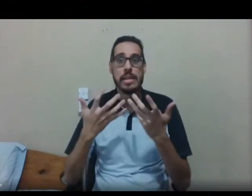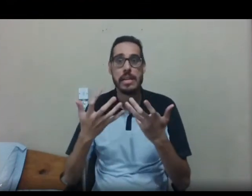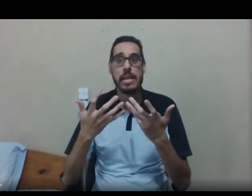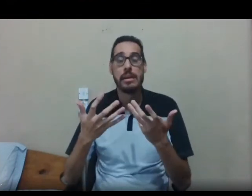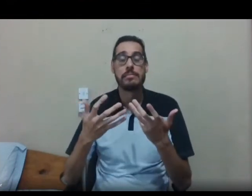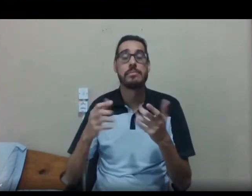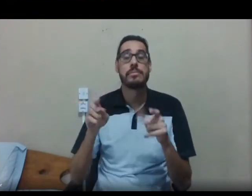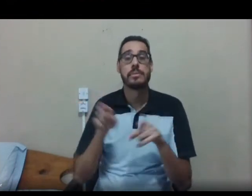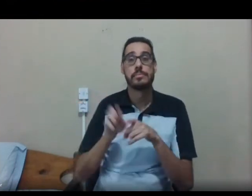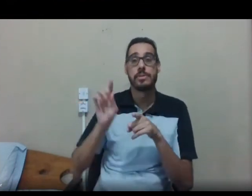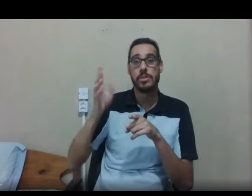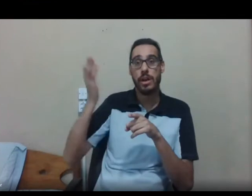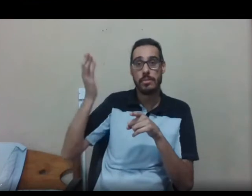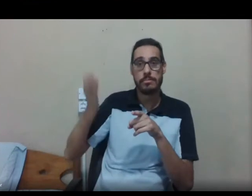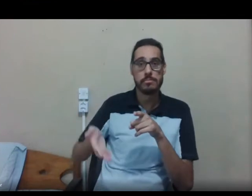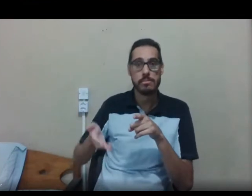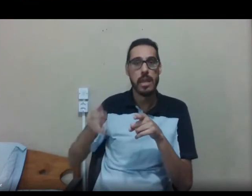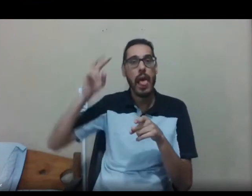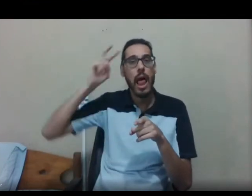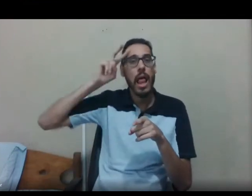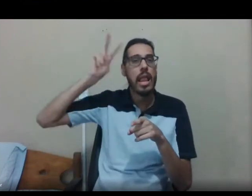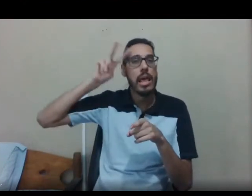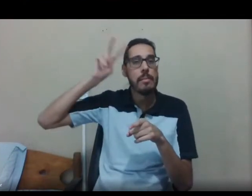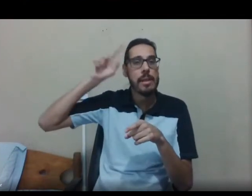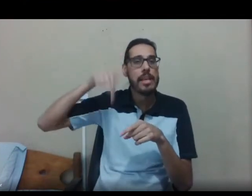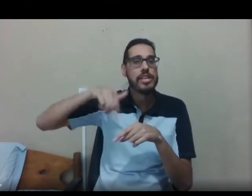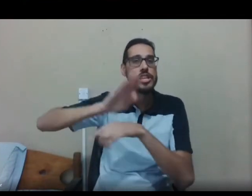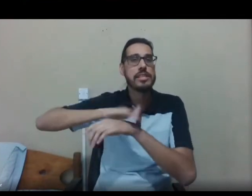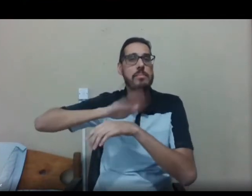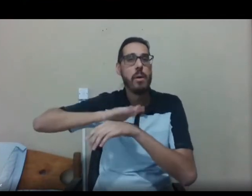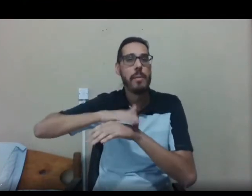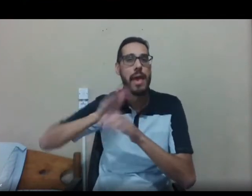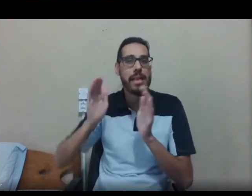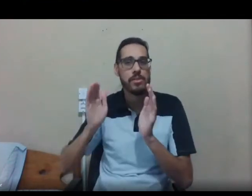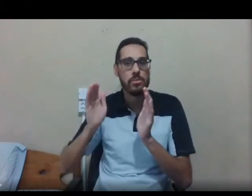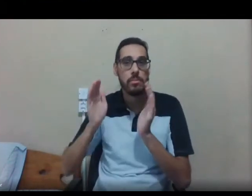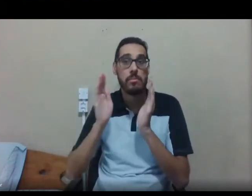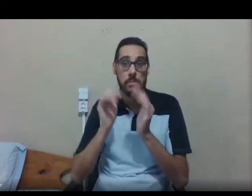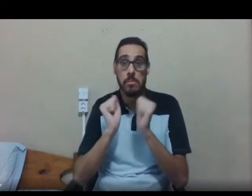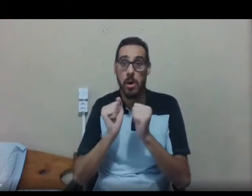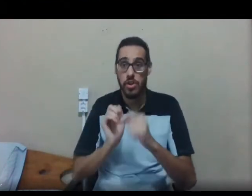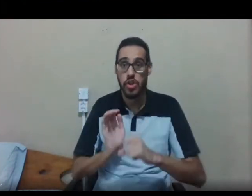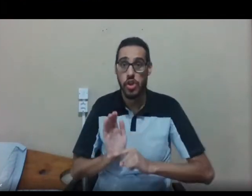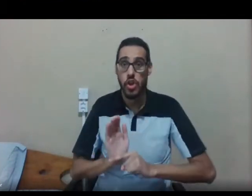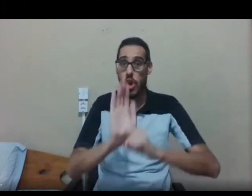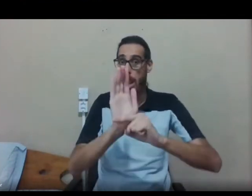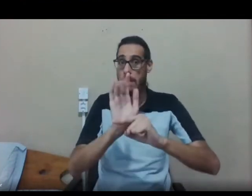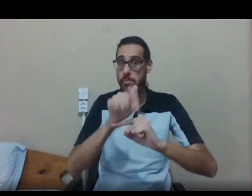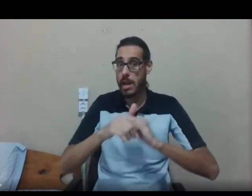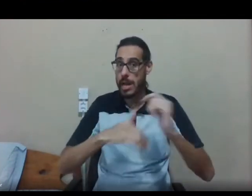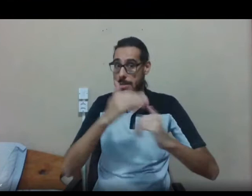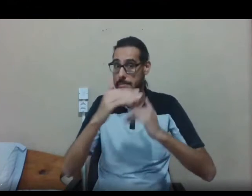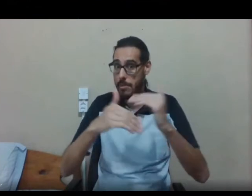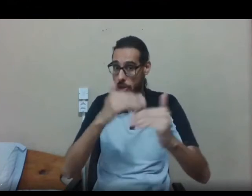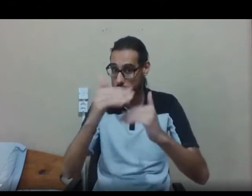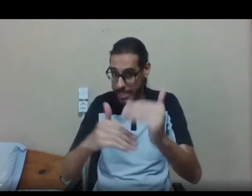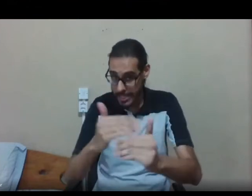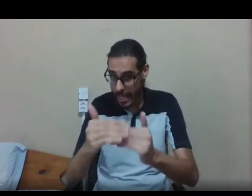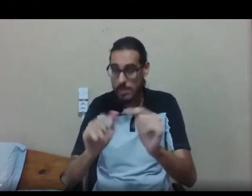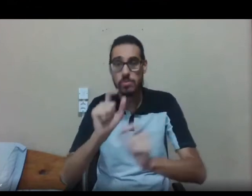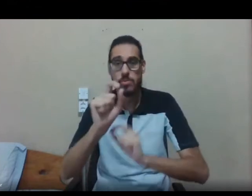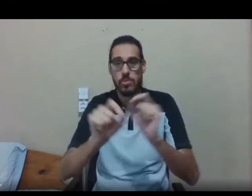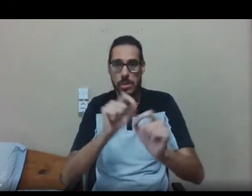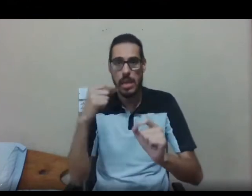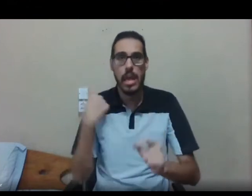vai colocar aí como é que vocês fazem para acessar, tá? Ela tem bastante material para que contribua, né,